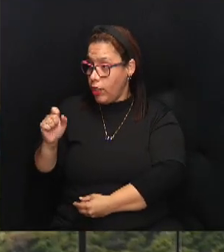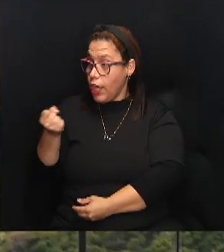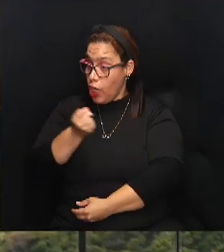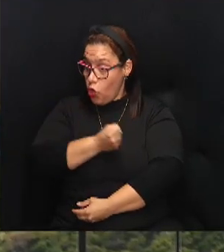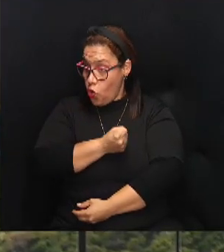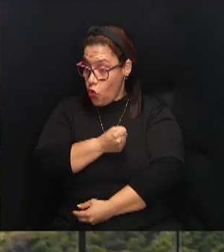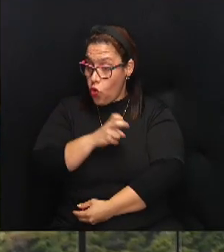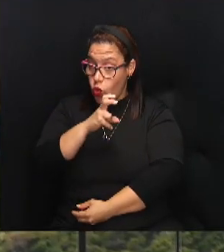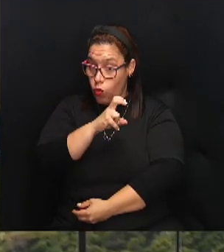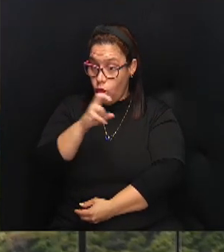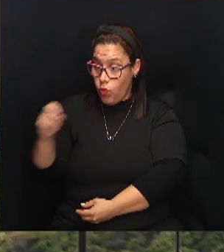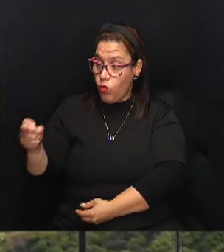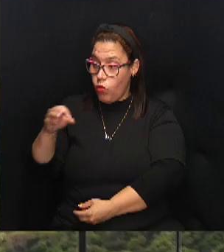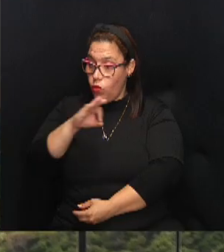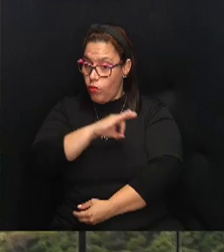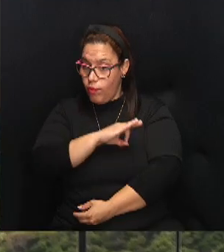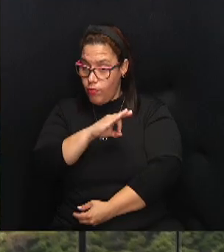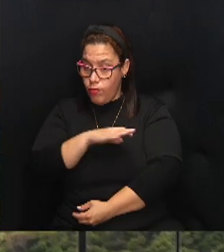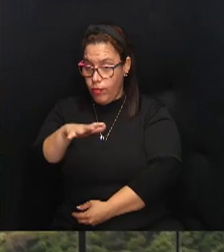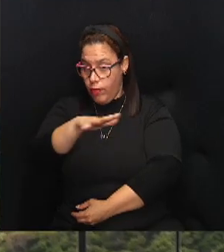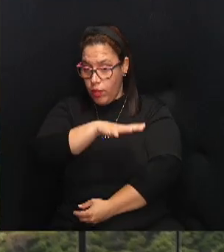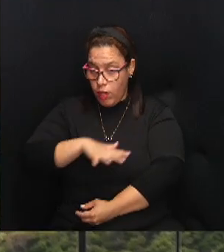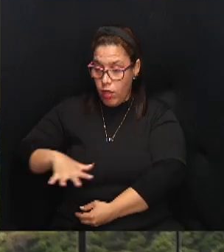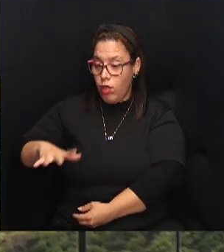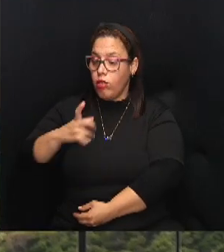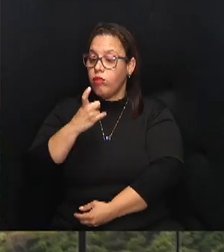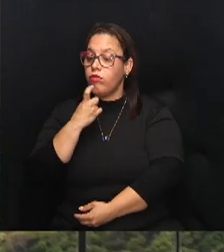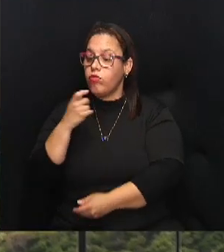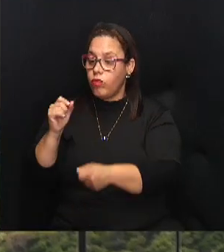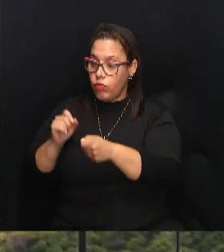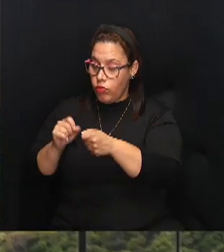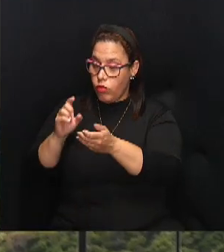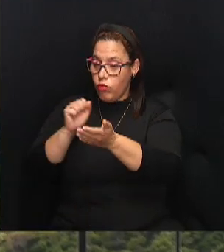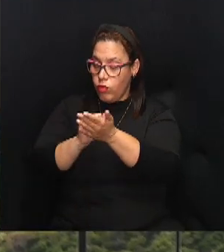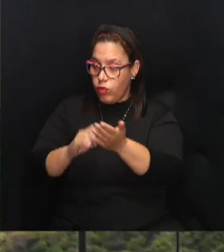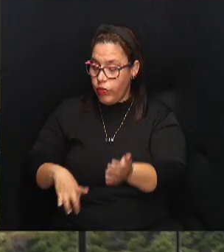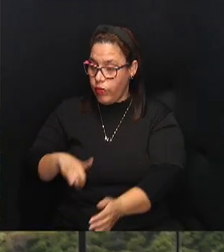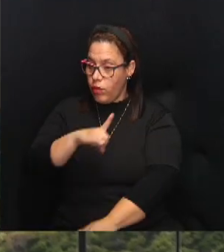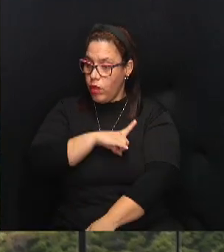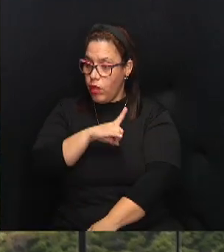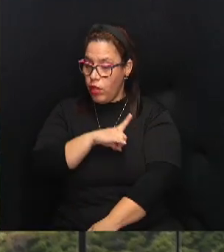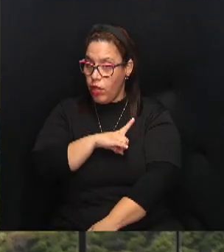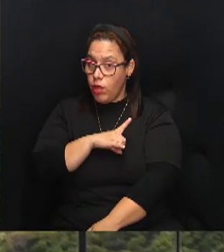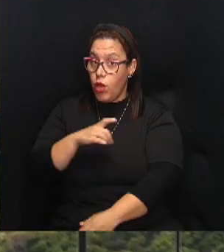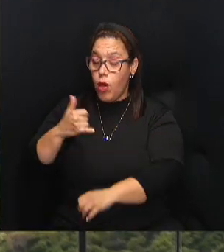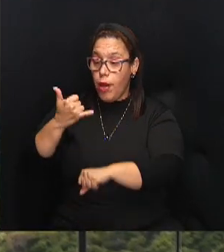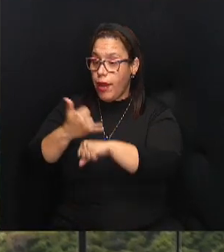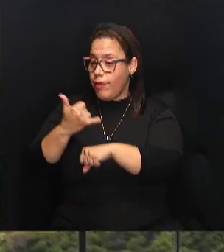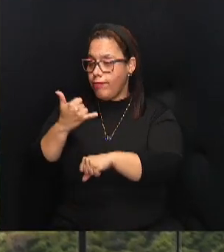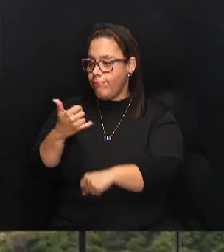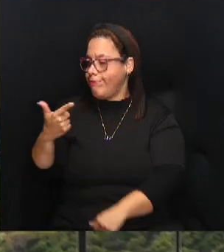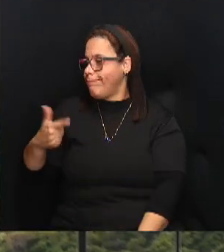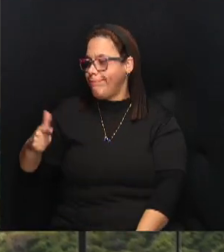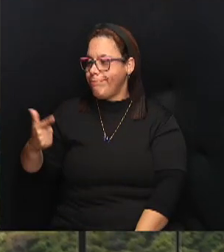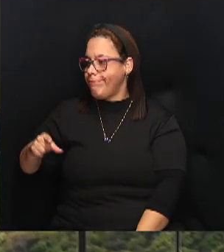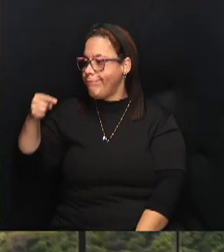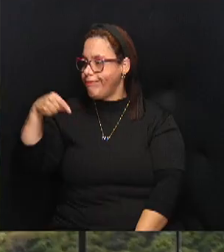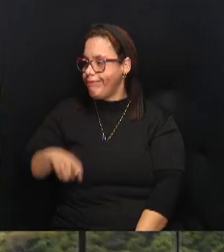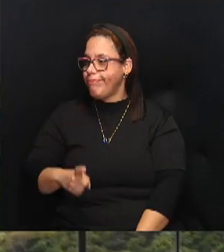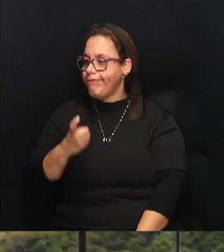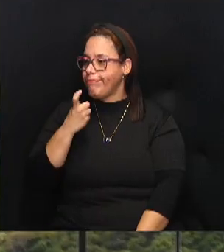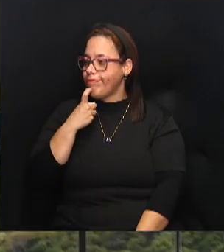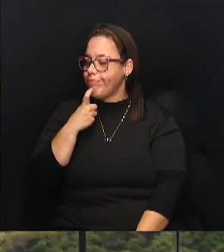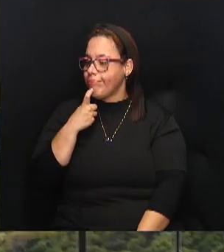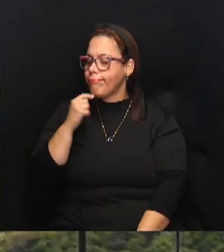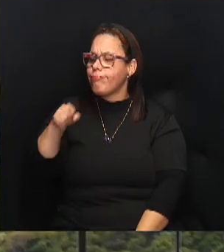né, 500 policiais da região de Campinas fazem atividade delegada na capital porque não tem uma oportunidade aqui em Campinas.